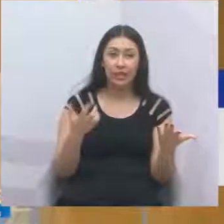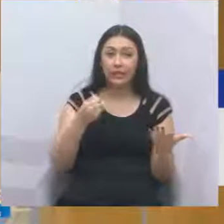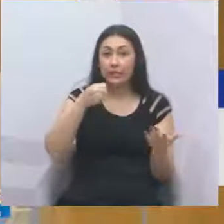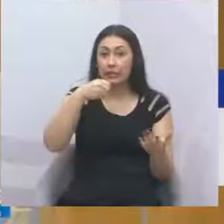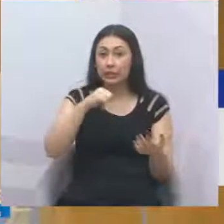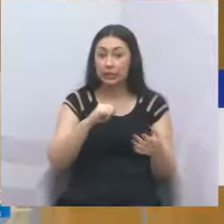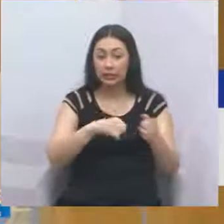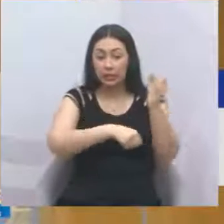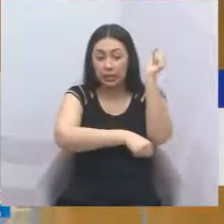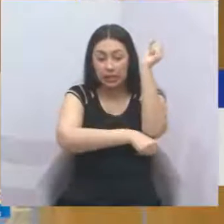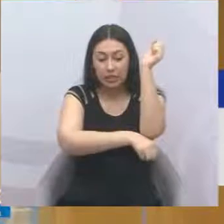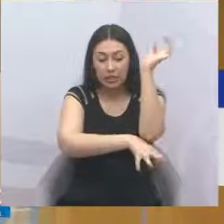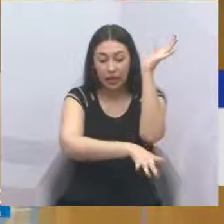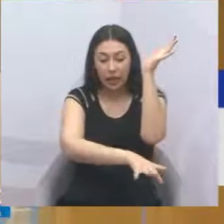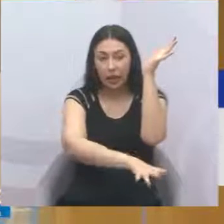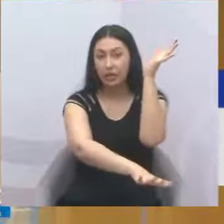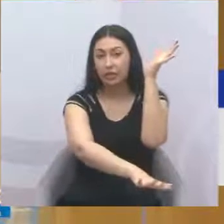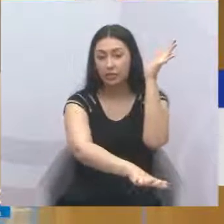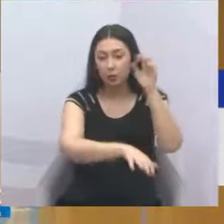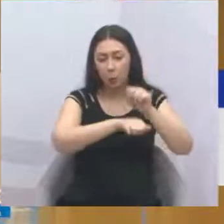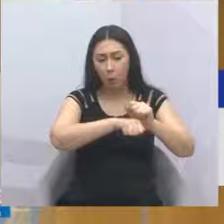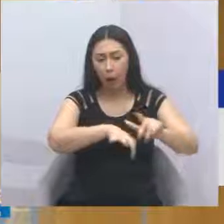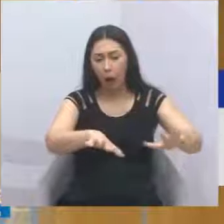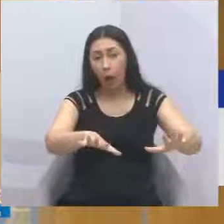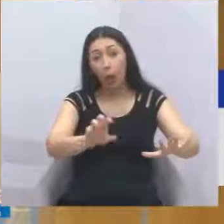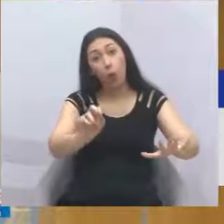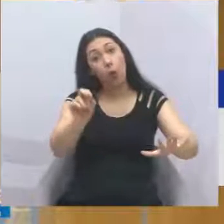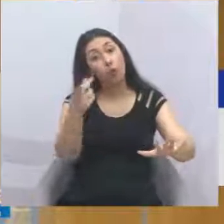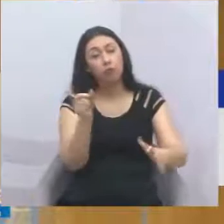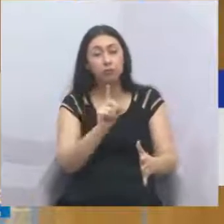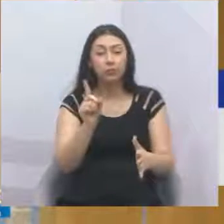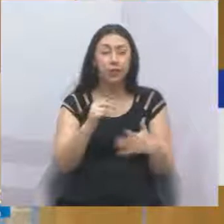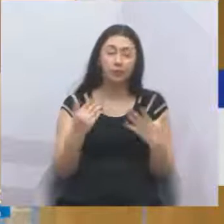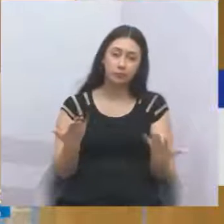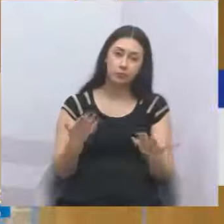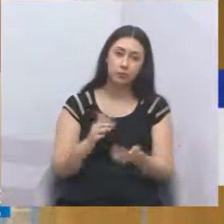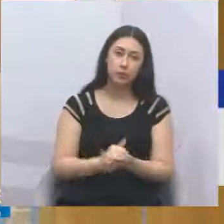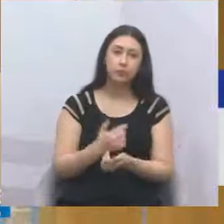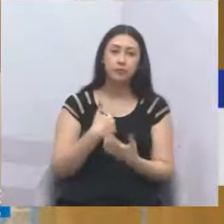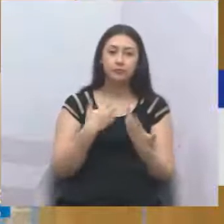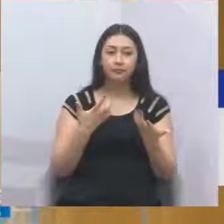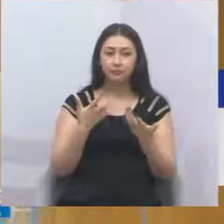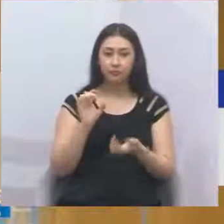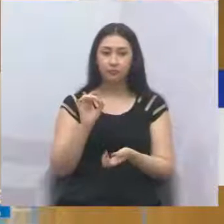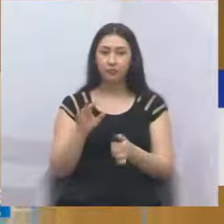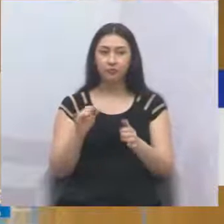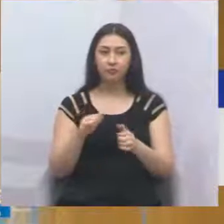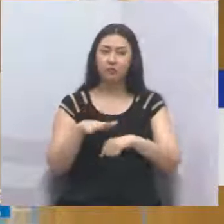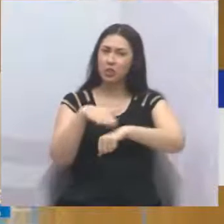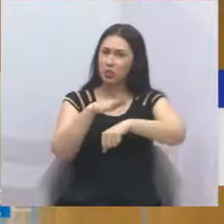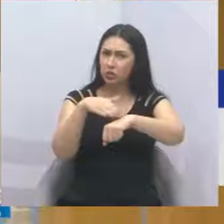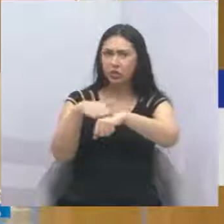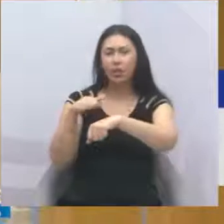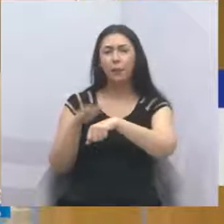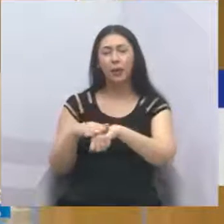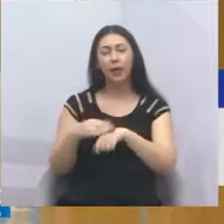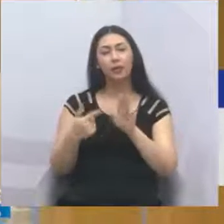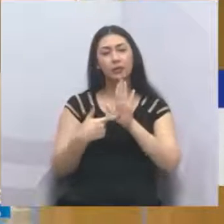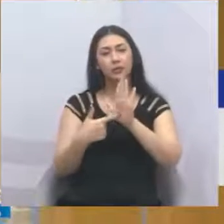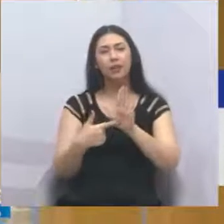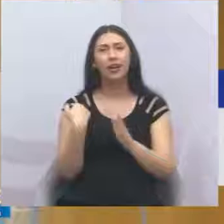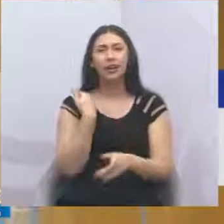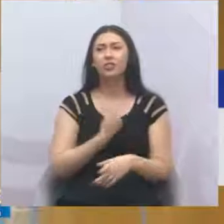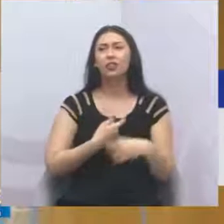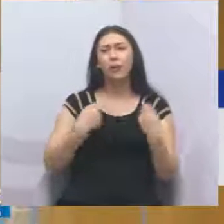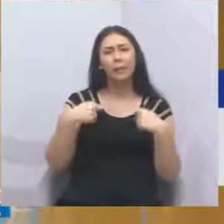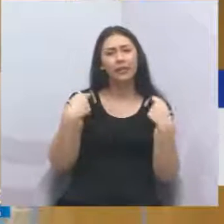raiz vai estender, se não vai, enfim, quero só fazer essa provocação, colocar isso para uma